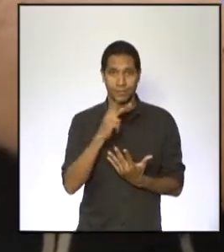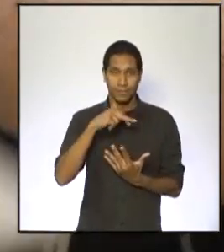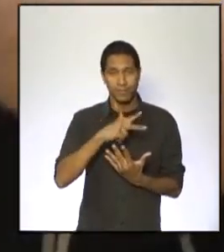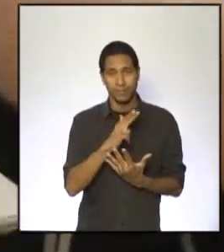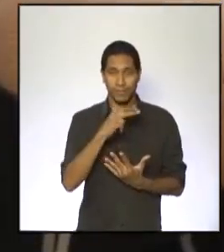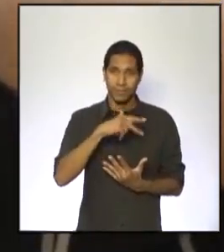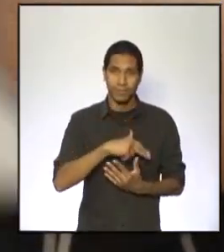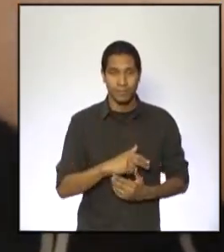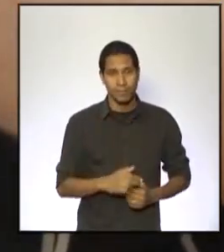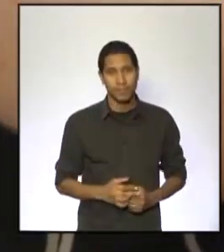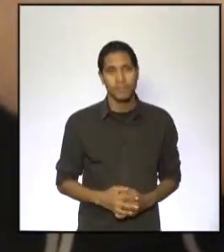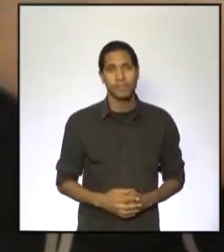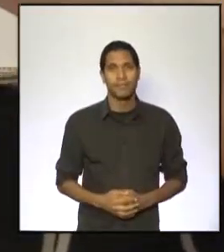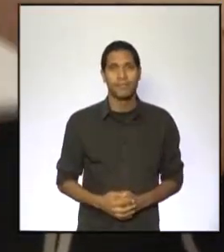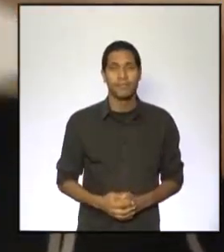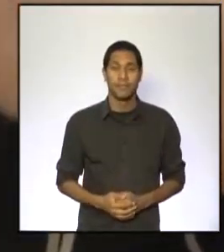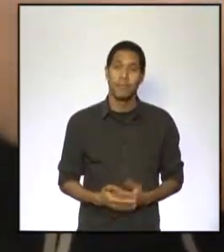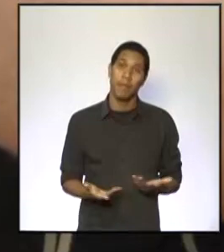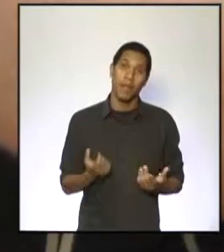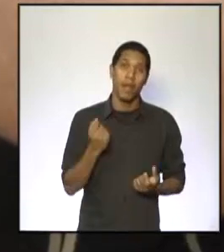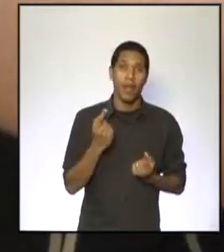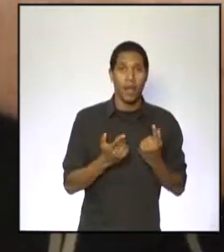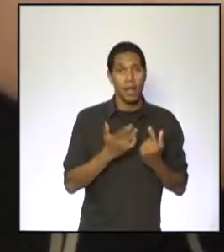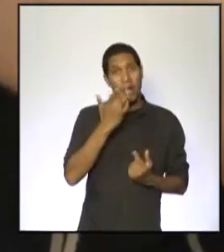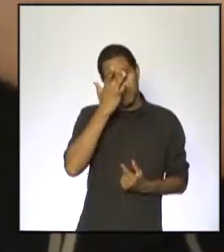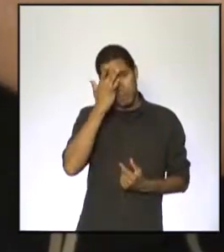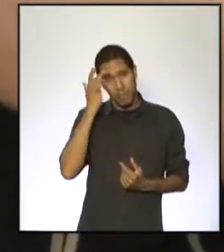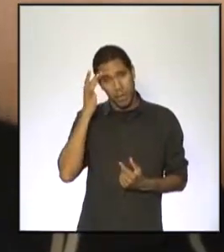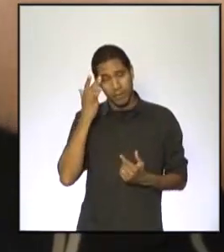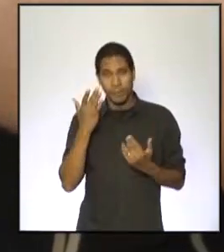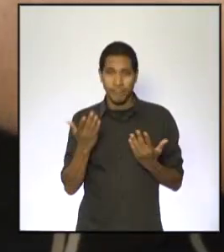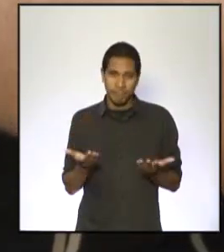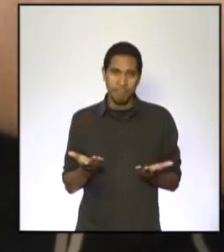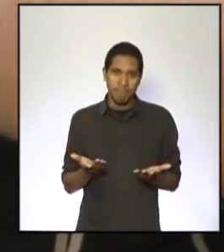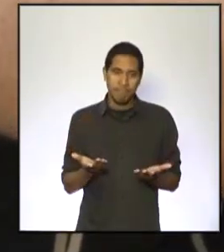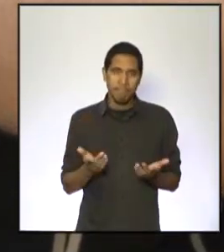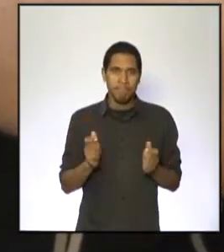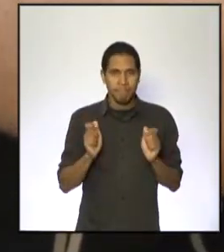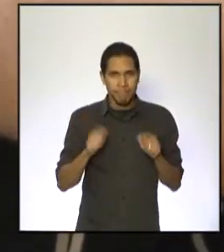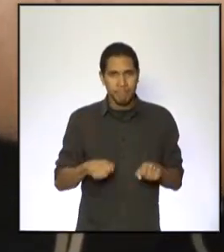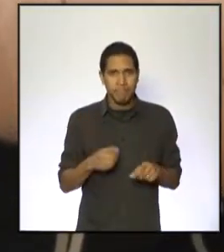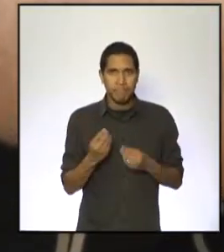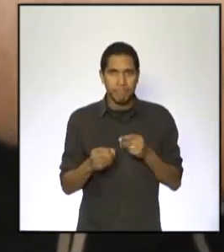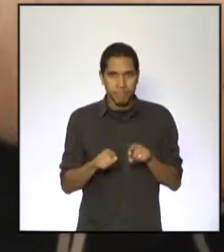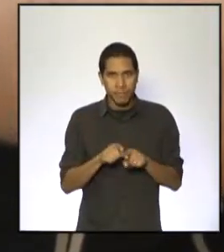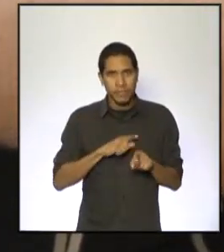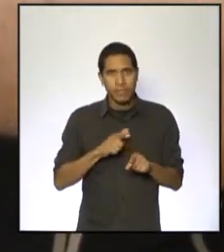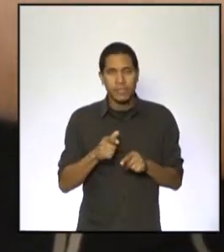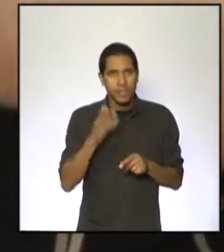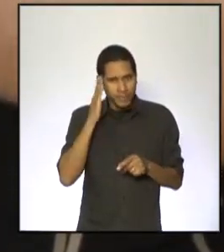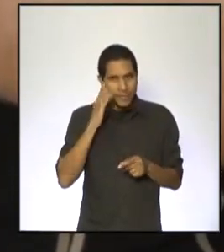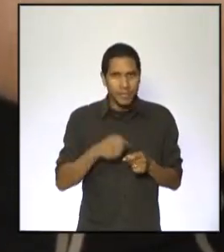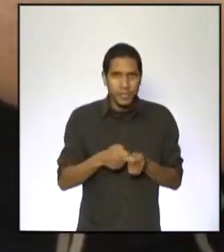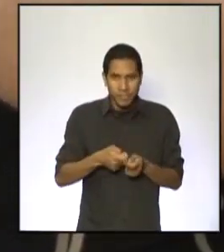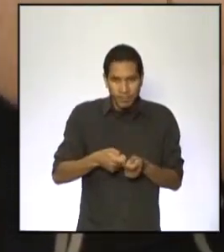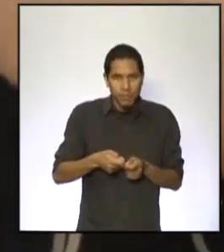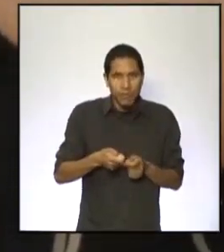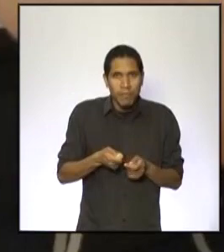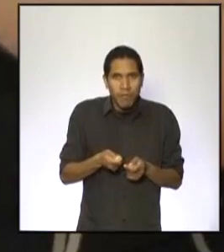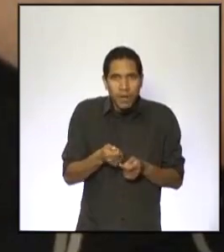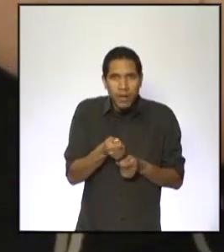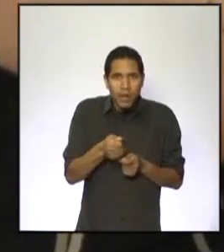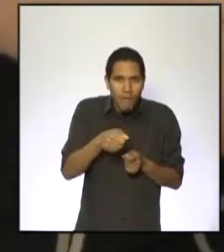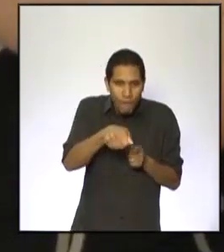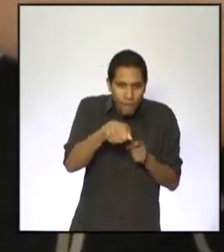Quem tiver uma certa habilidade também eu poderia fazer esse corte, por exemplo, com um estilete. Mas, para